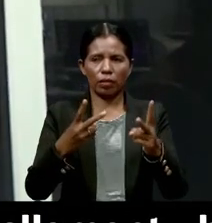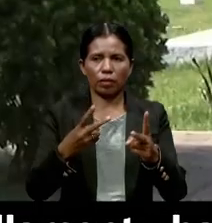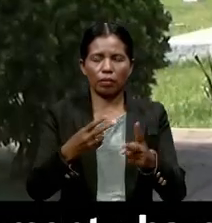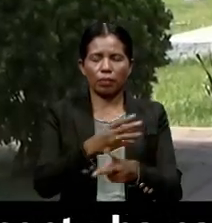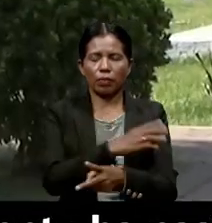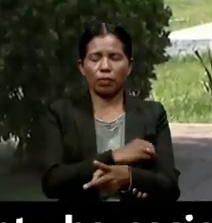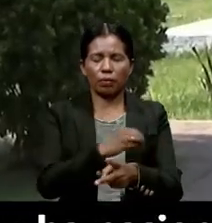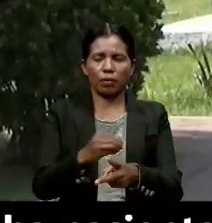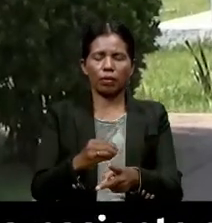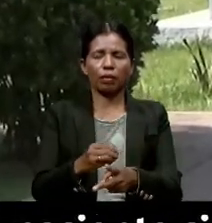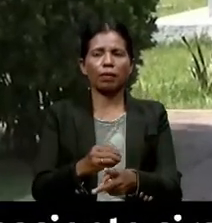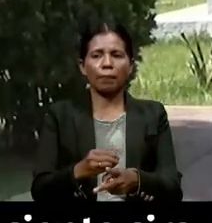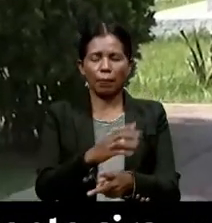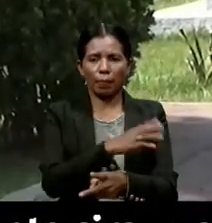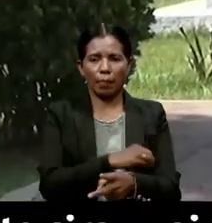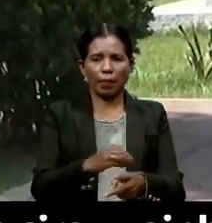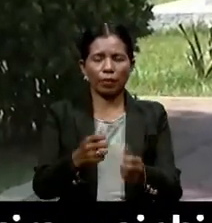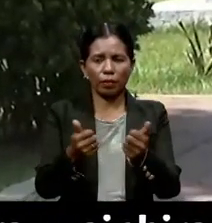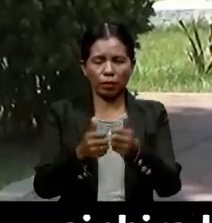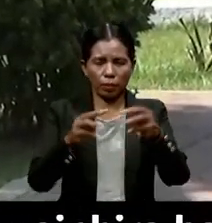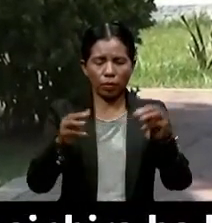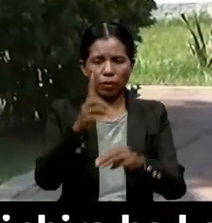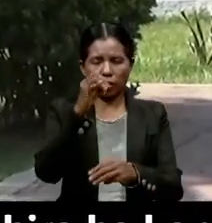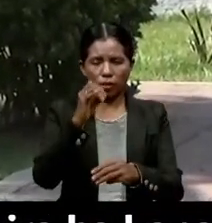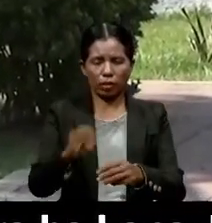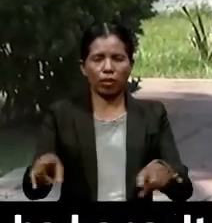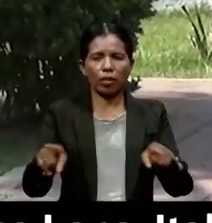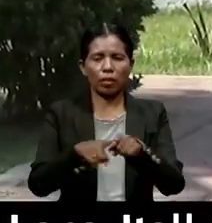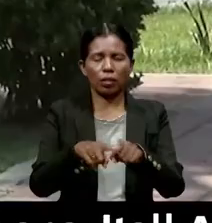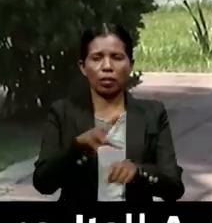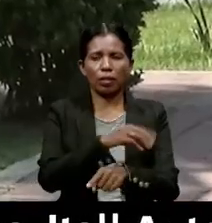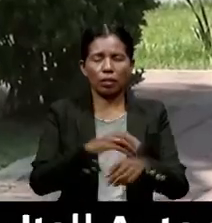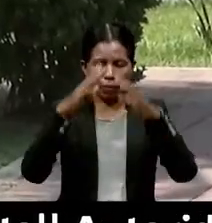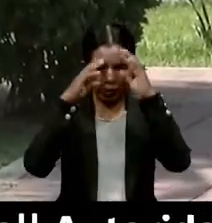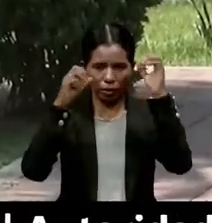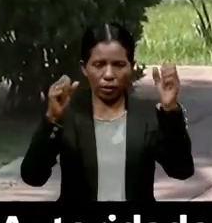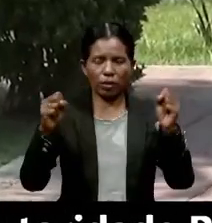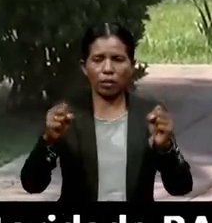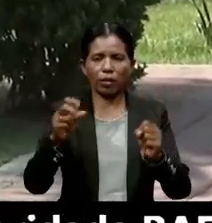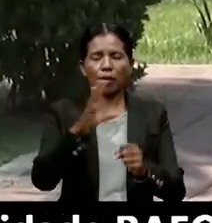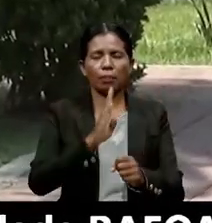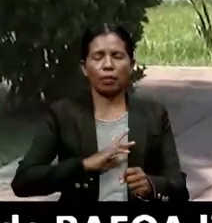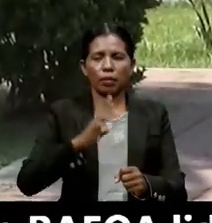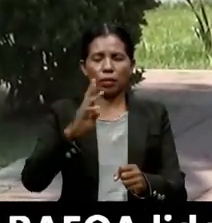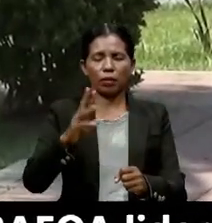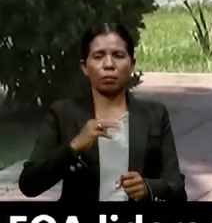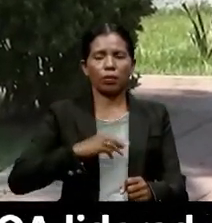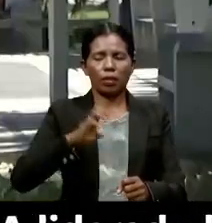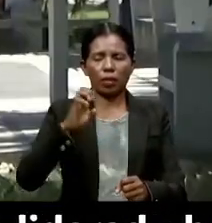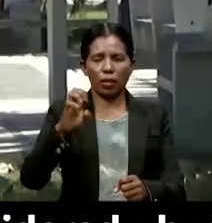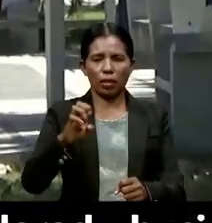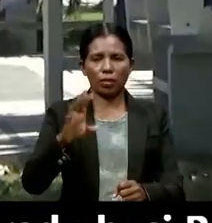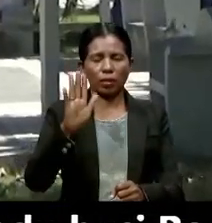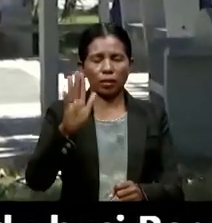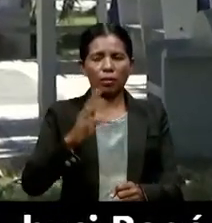Mai. Jardim nebe autoridade município de Ili se coloca segurança macanesan, Jardim Presidente Nicolau Lobato, Bebora, Motayel, 5 de